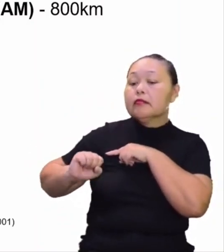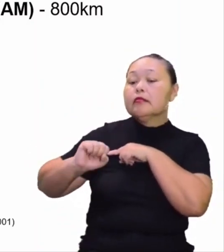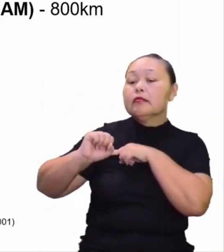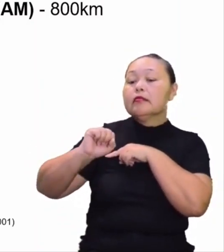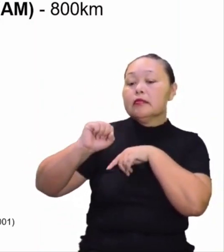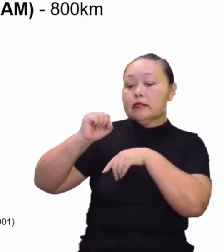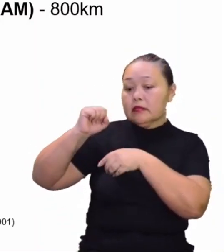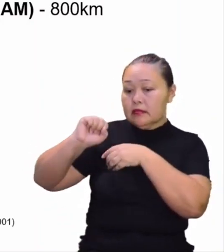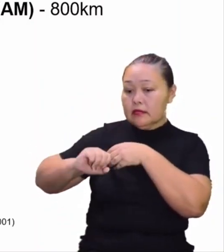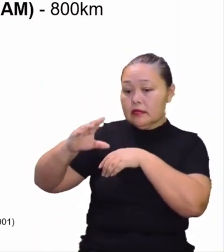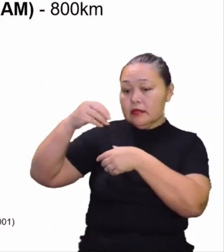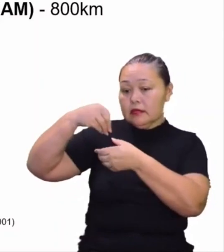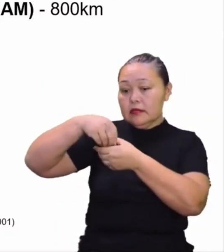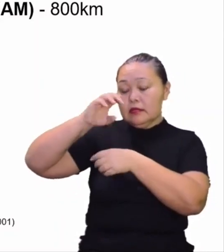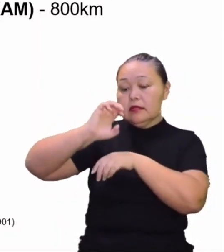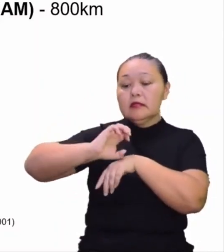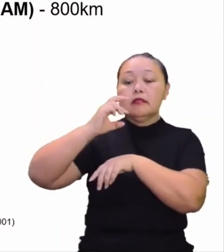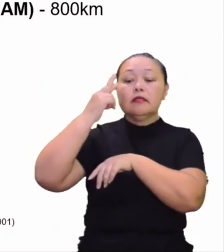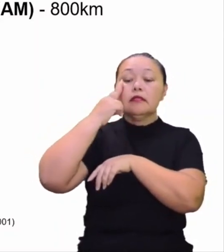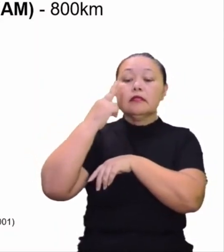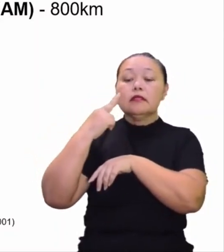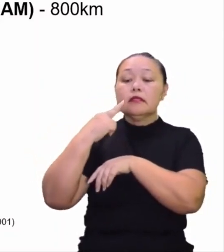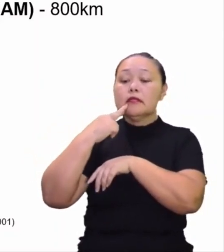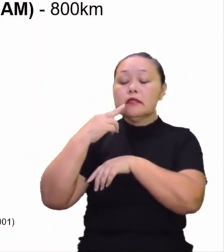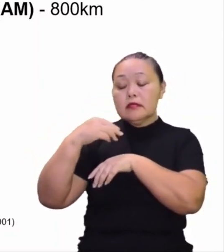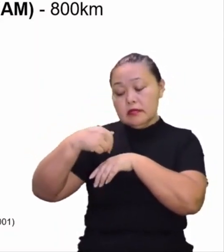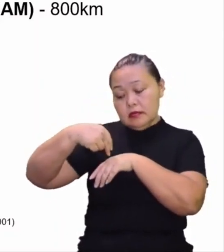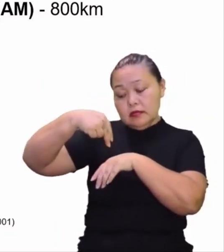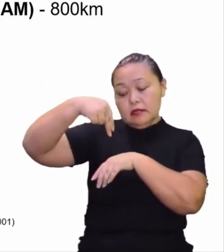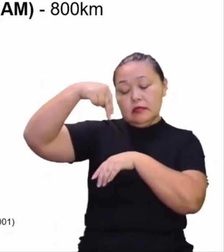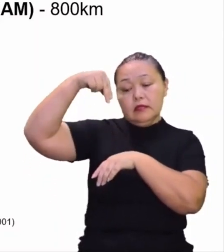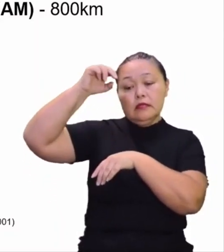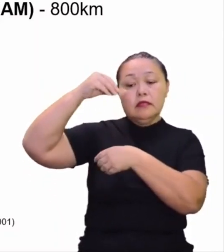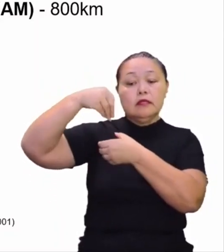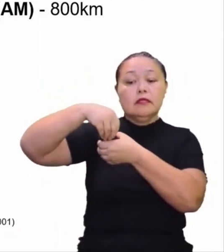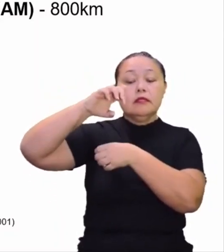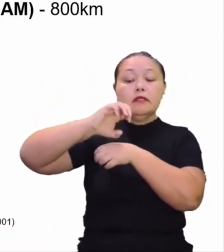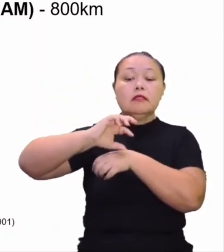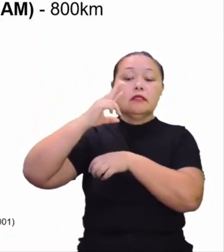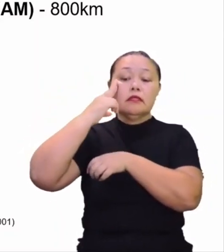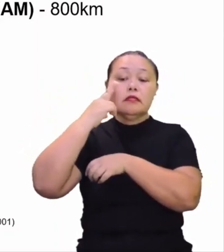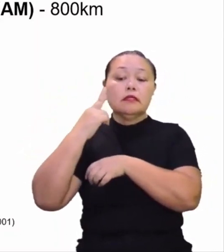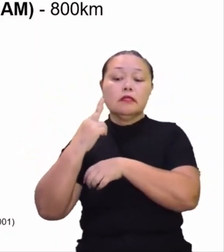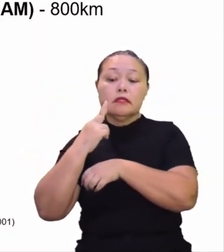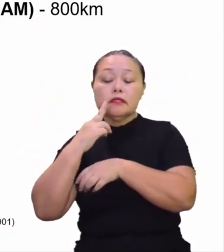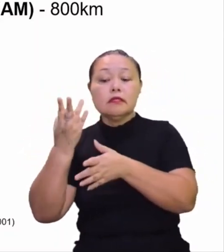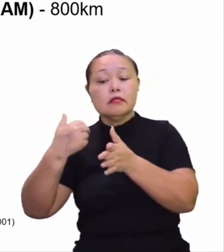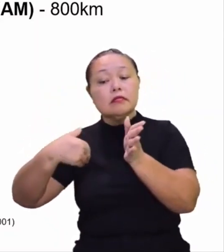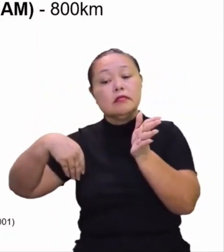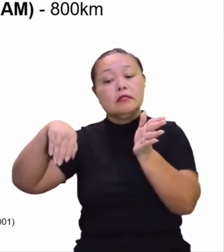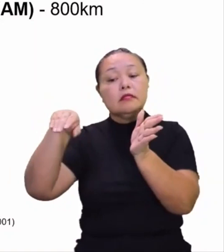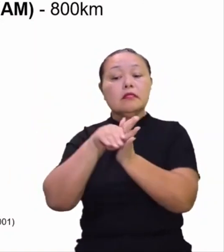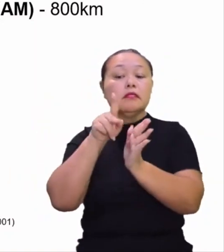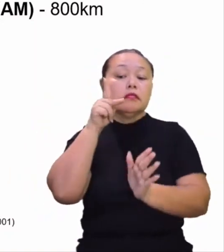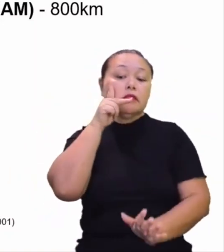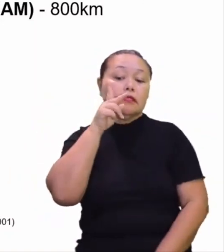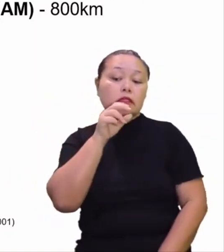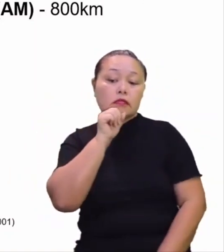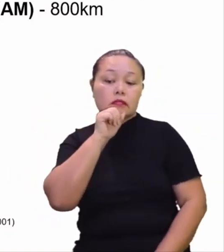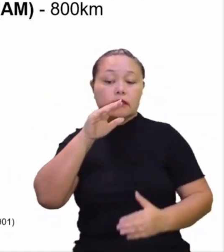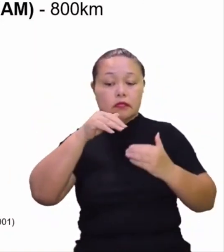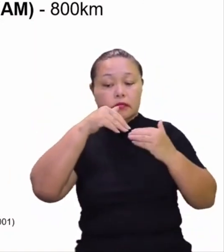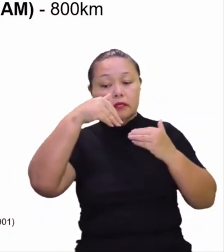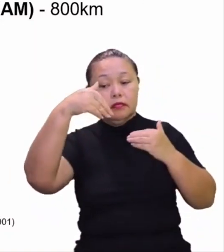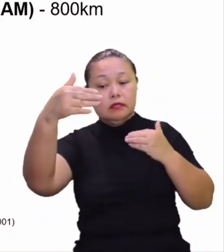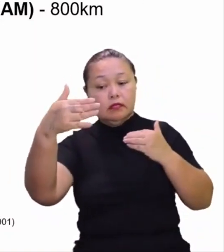ao norte de Rondônia, chegando em Porto Velho. Ok? Depois alcança a 319, que vai embora